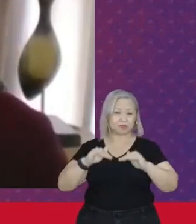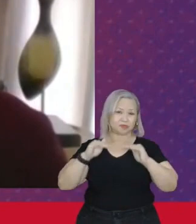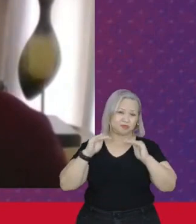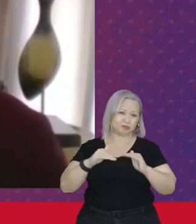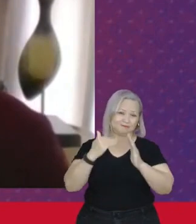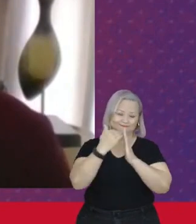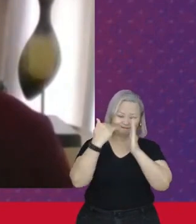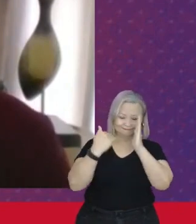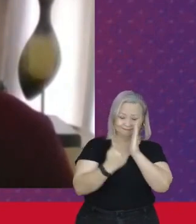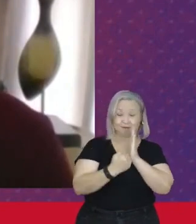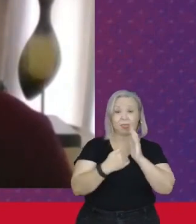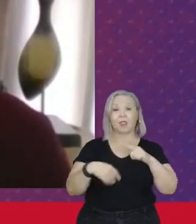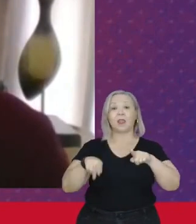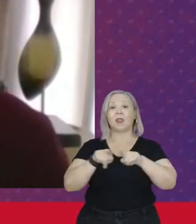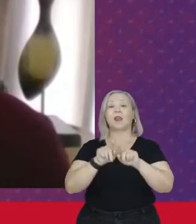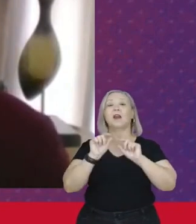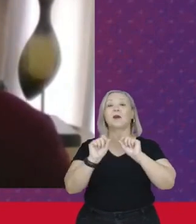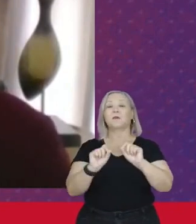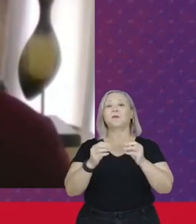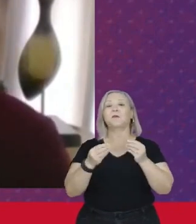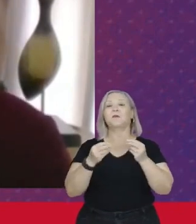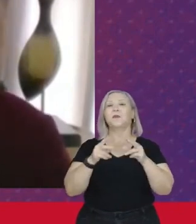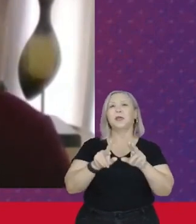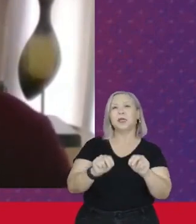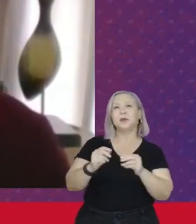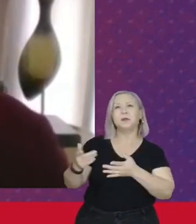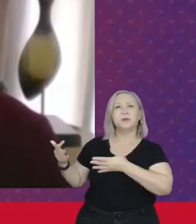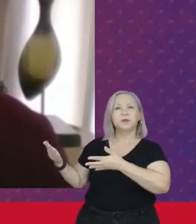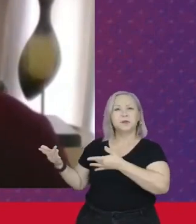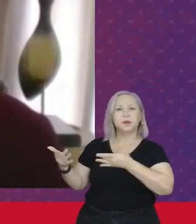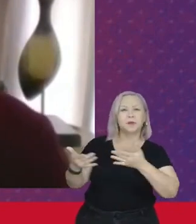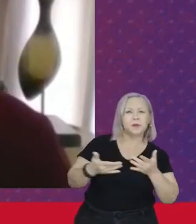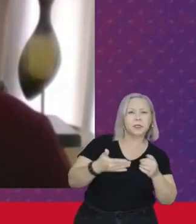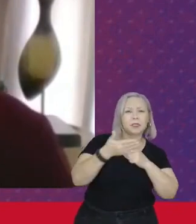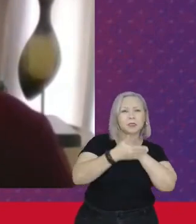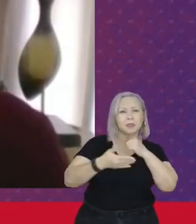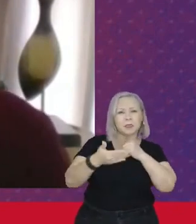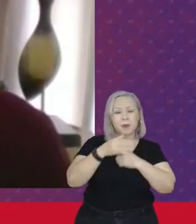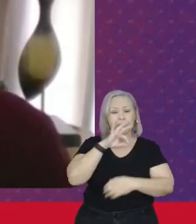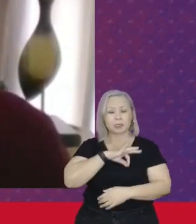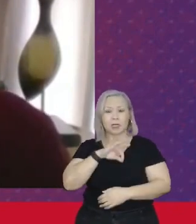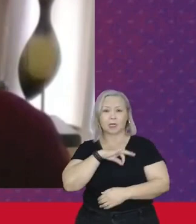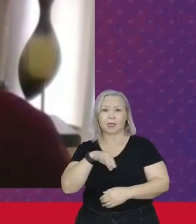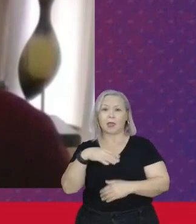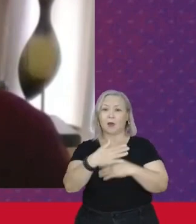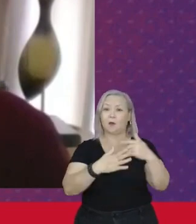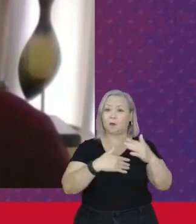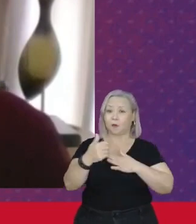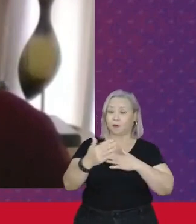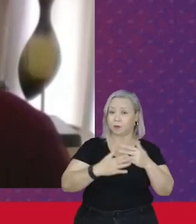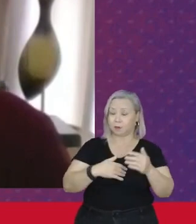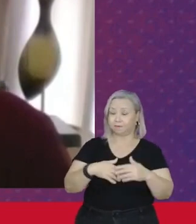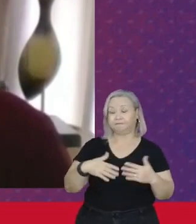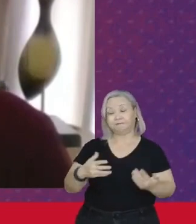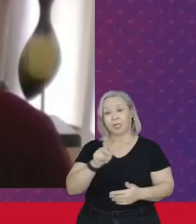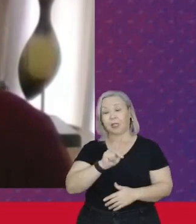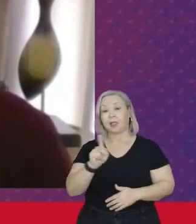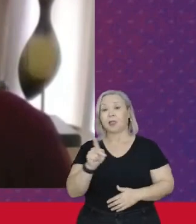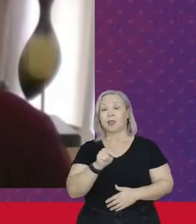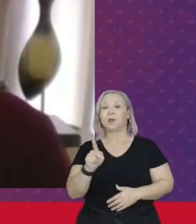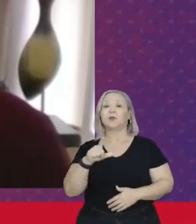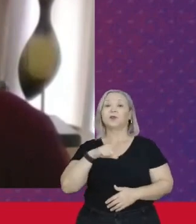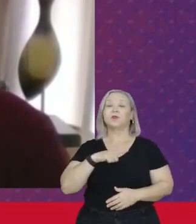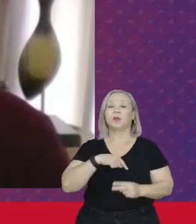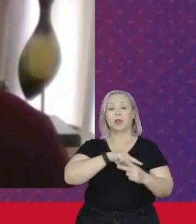ainda, mesmo com o advento do piso salarial profissional. Então, as professoras, elas têm